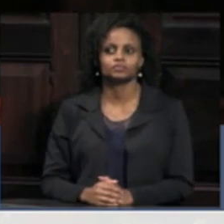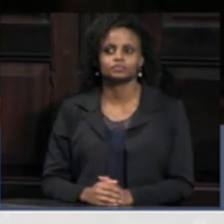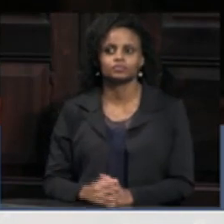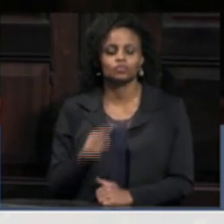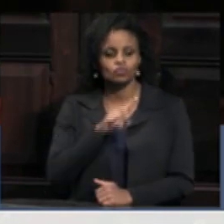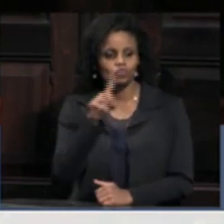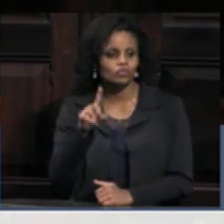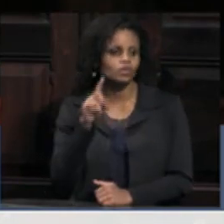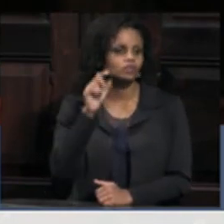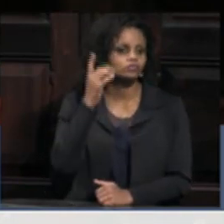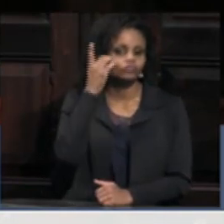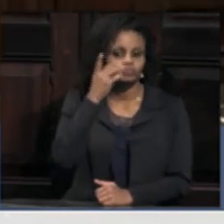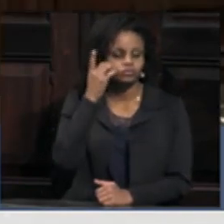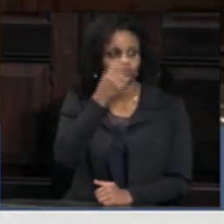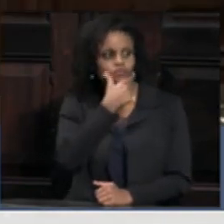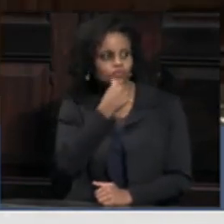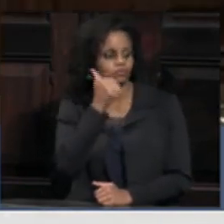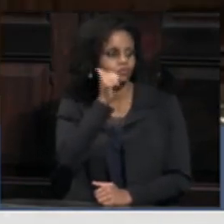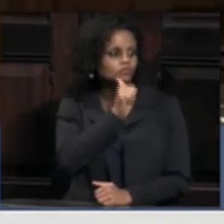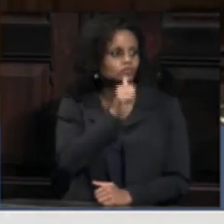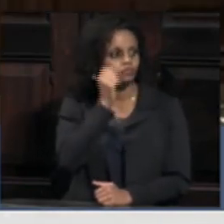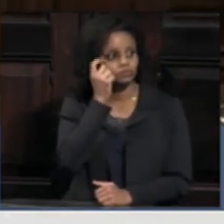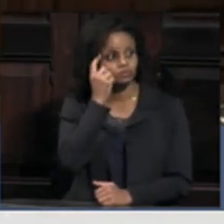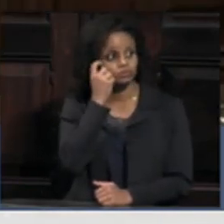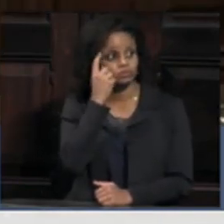senhores deputados, público presente.